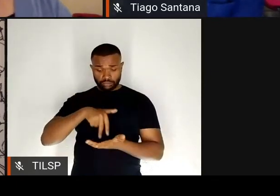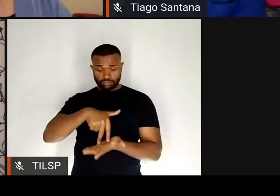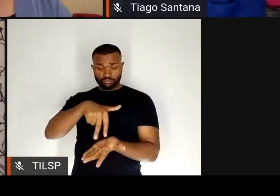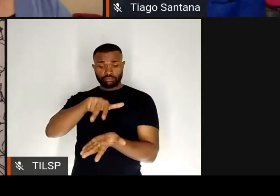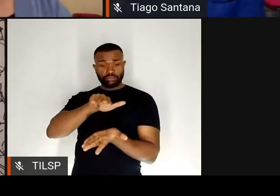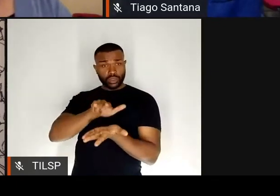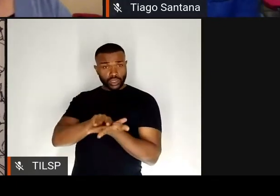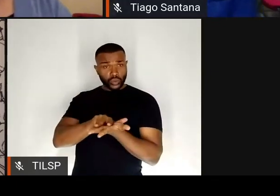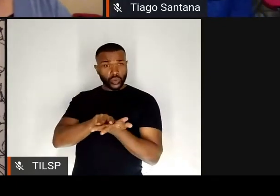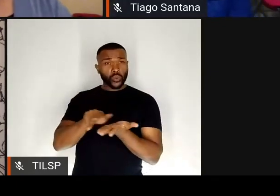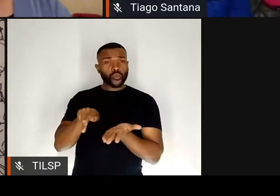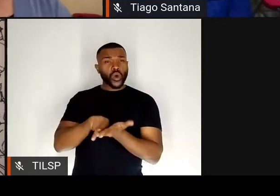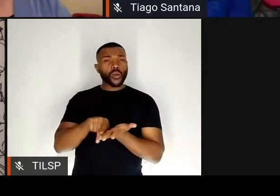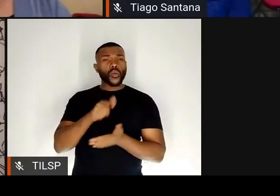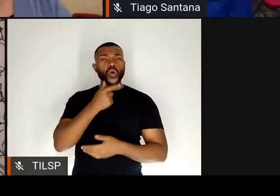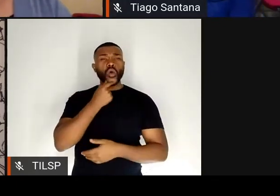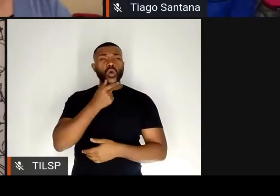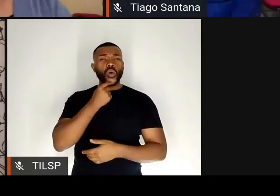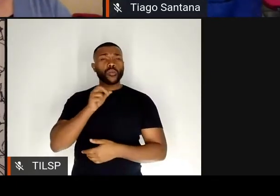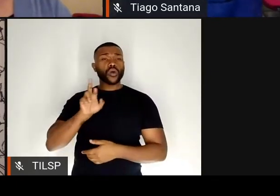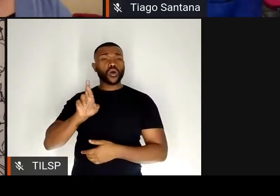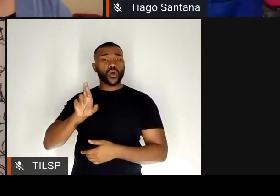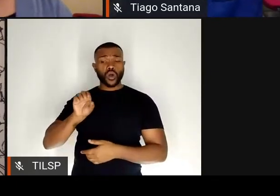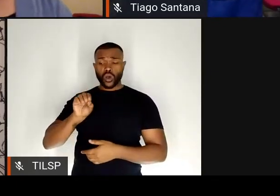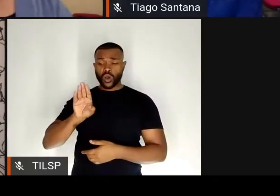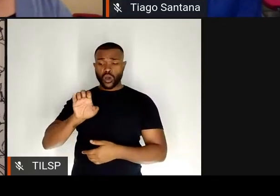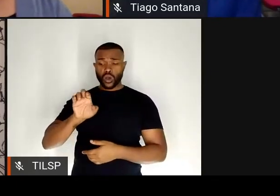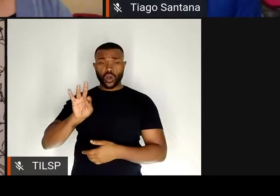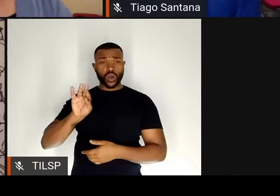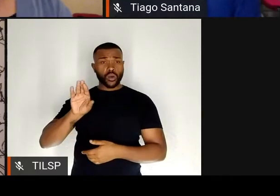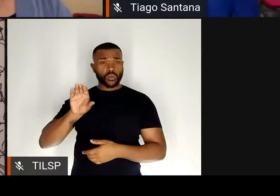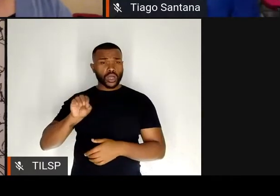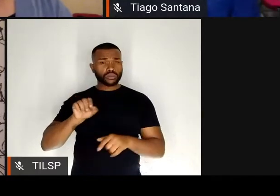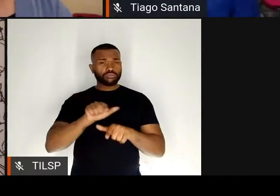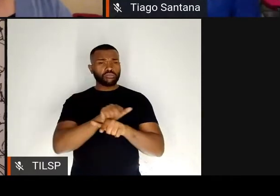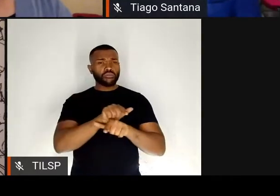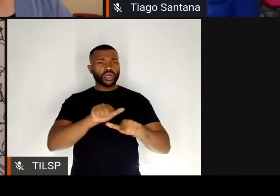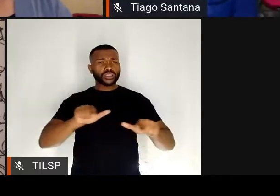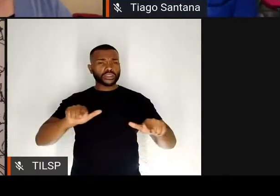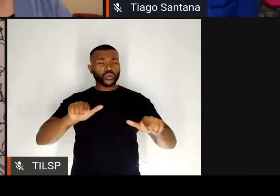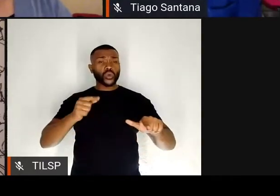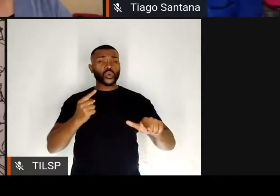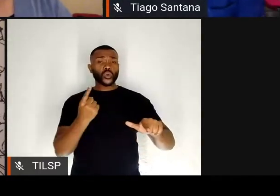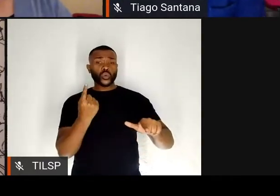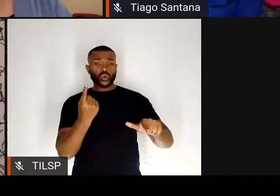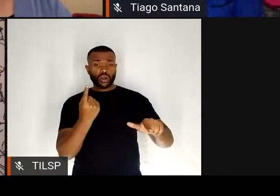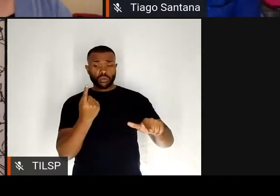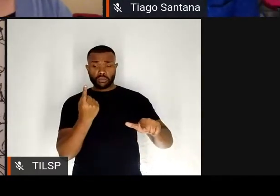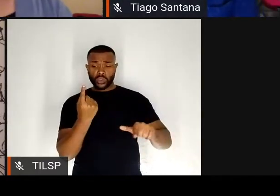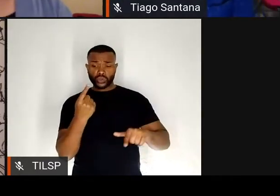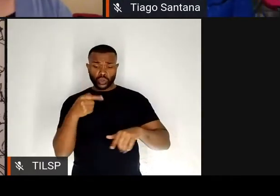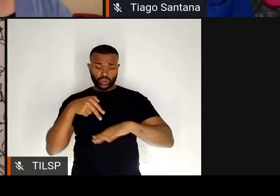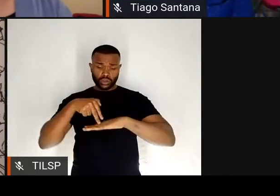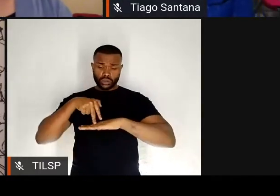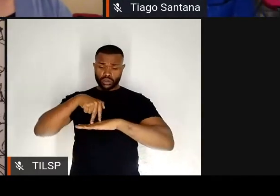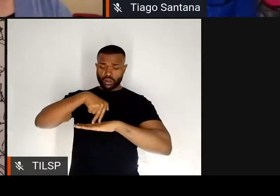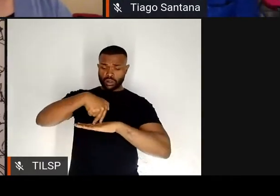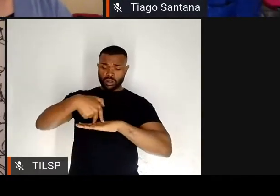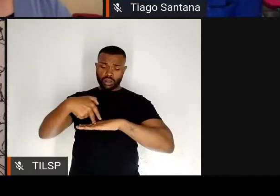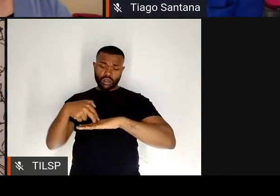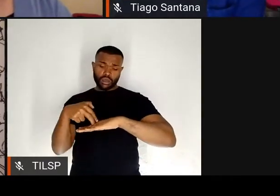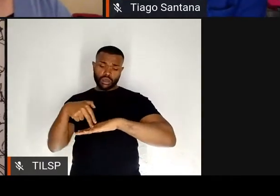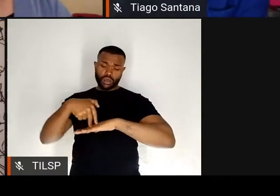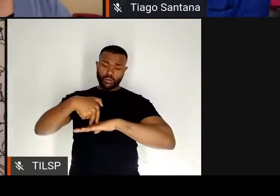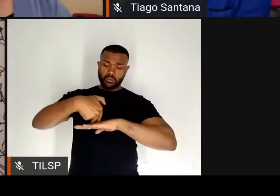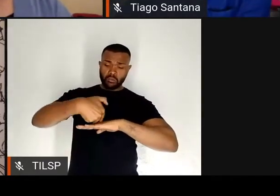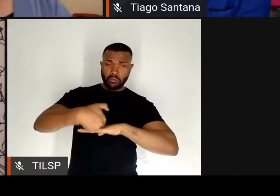aquela foto que não existe mais ninguém, só um miliciano em desequilíbrio caindo, né? Então,